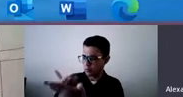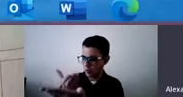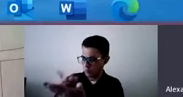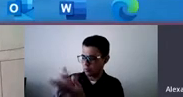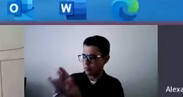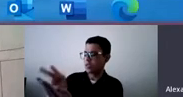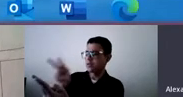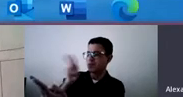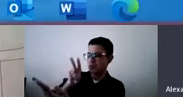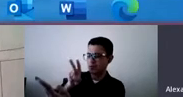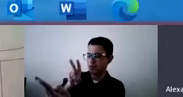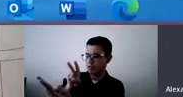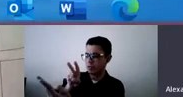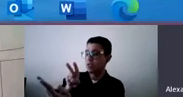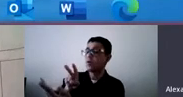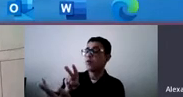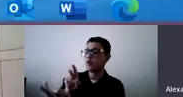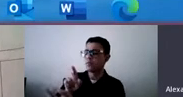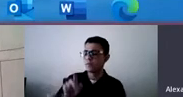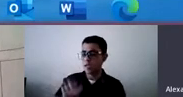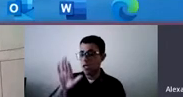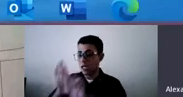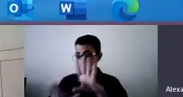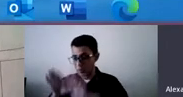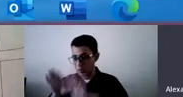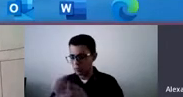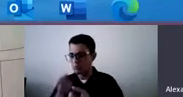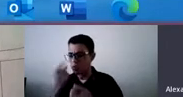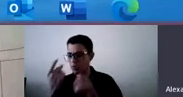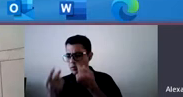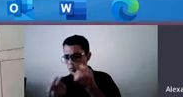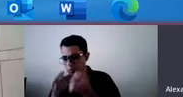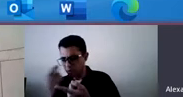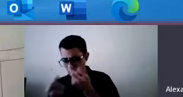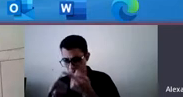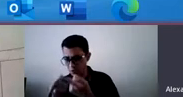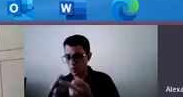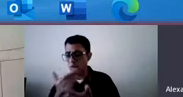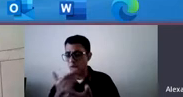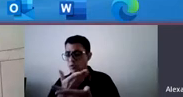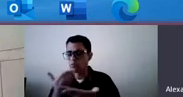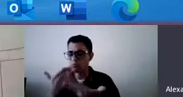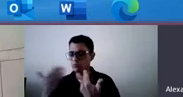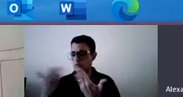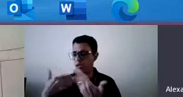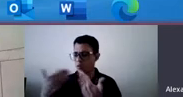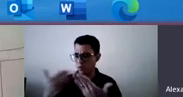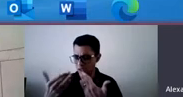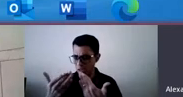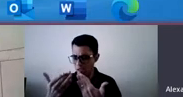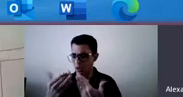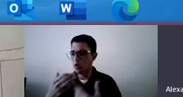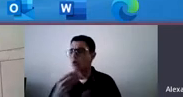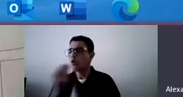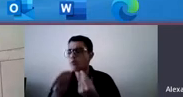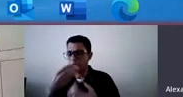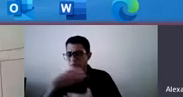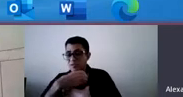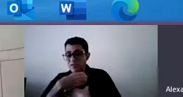boa dica é buscar uma vez ao dia promover um momento para falar sobre isolamento e o que estão se, e como estão se